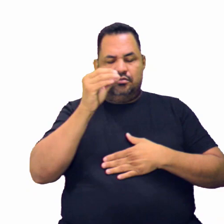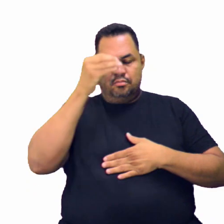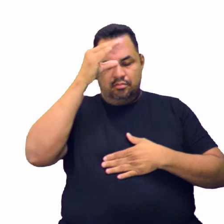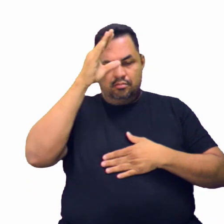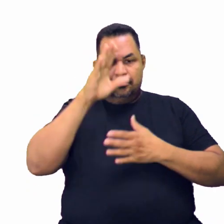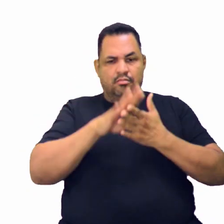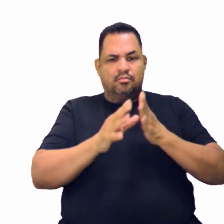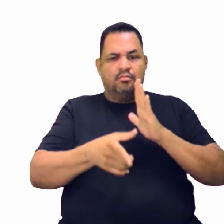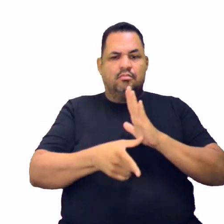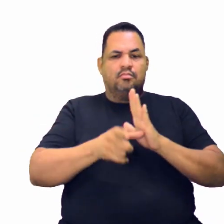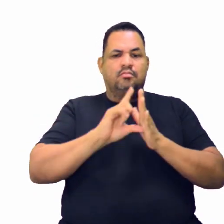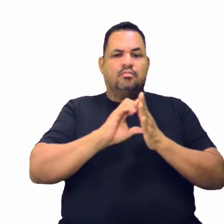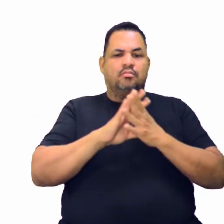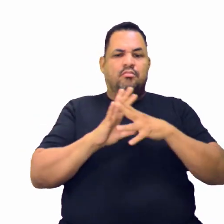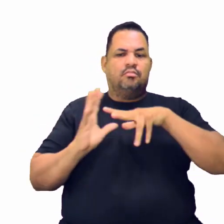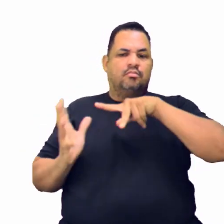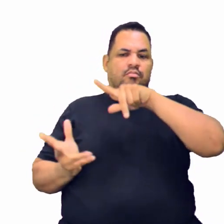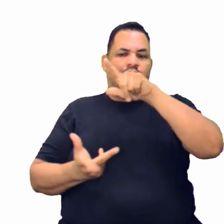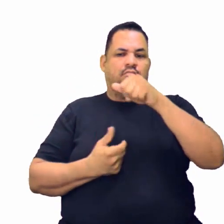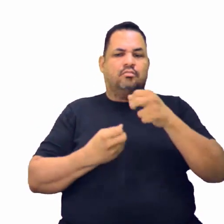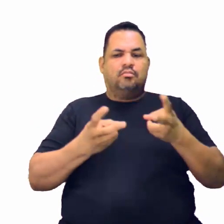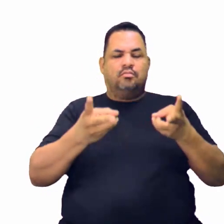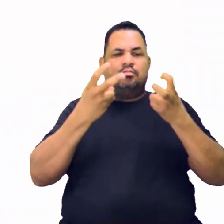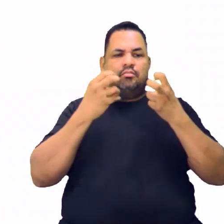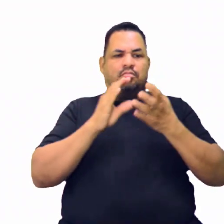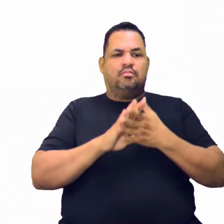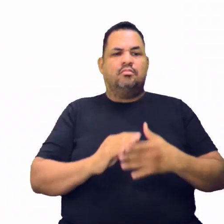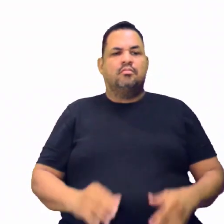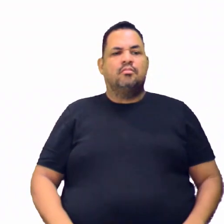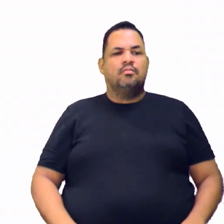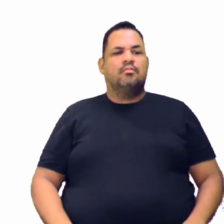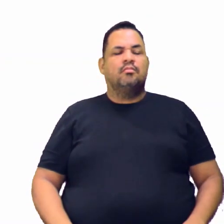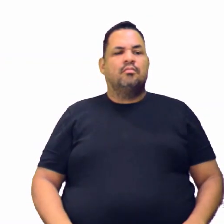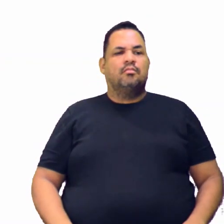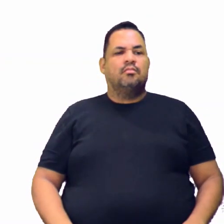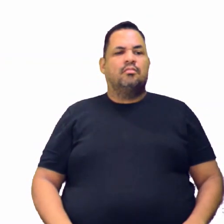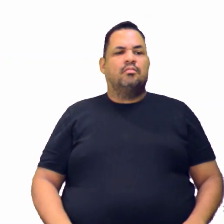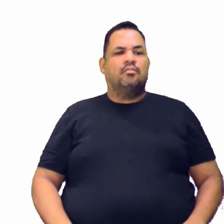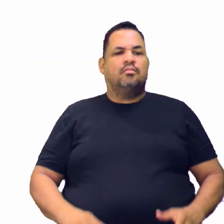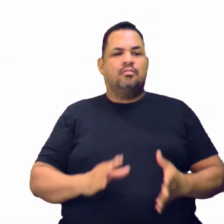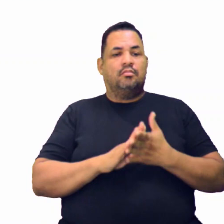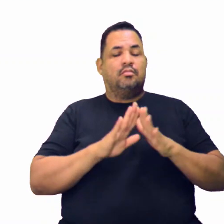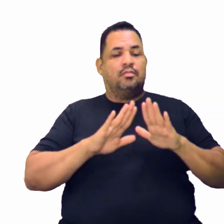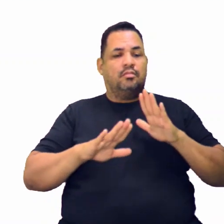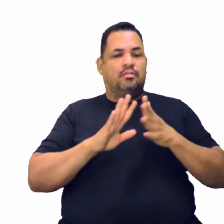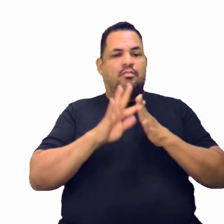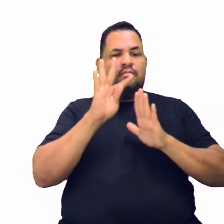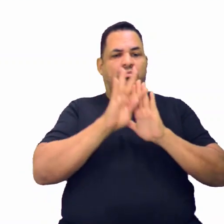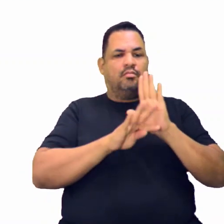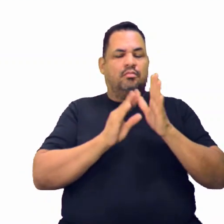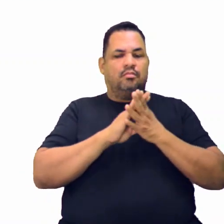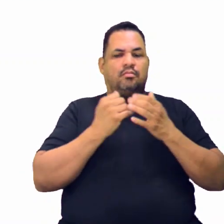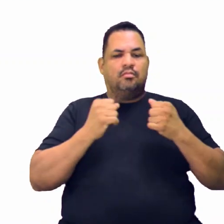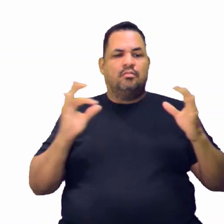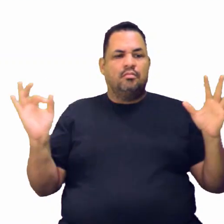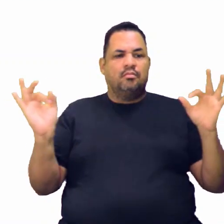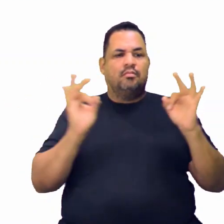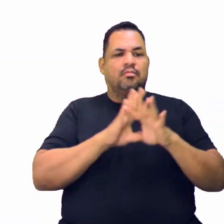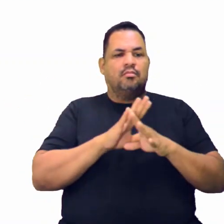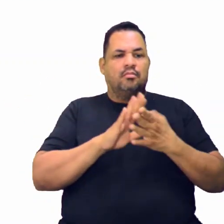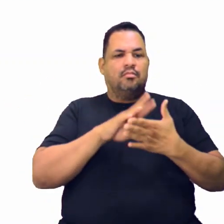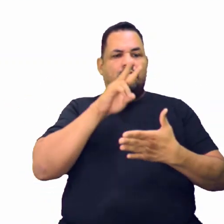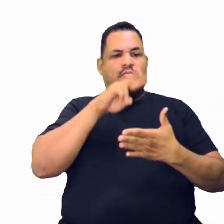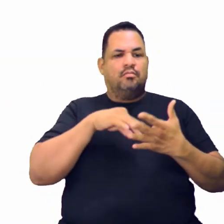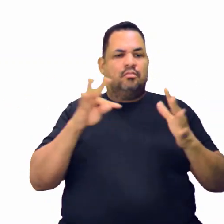e conhecimento de mundo. E as expressões? Conforme o texto podemos concluir,